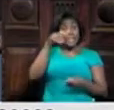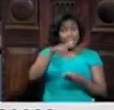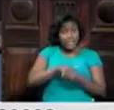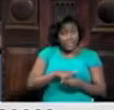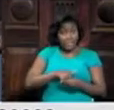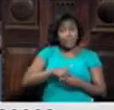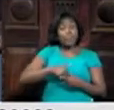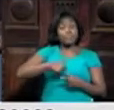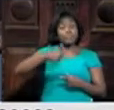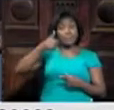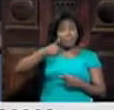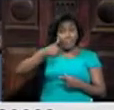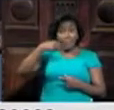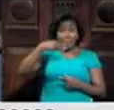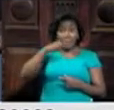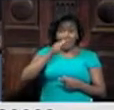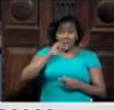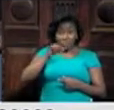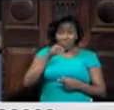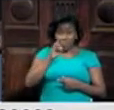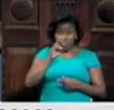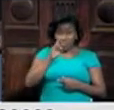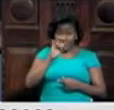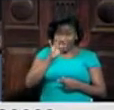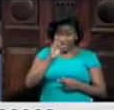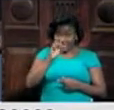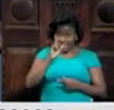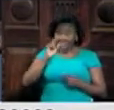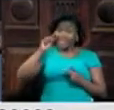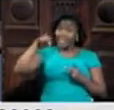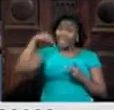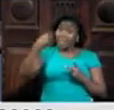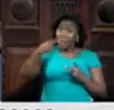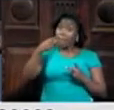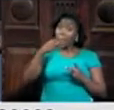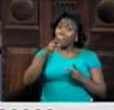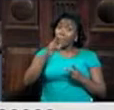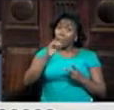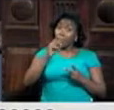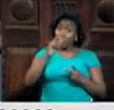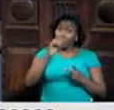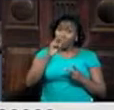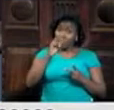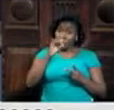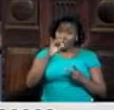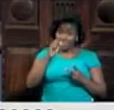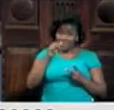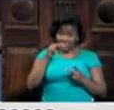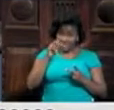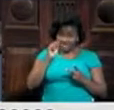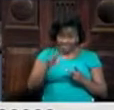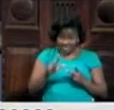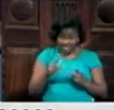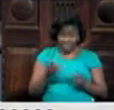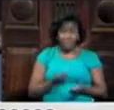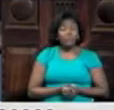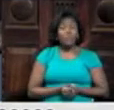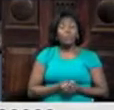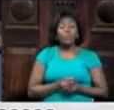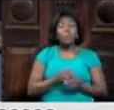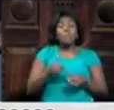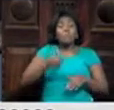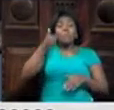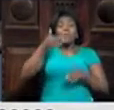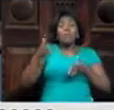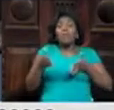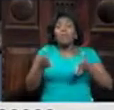eleições proporcionais. Será que o voto distrital é o melhor caminho? O voto em lista ou o voto